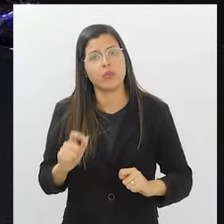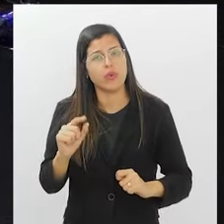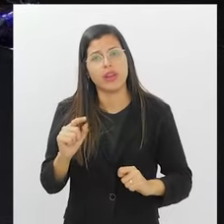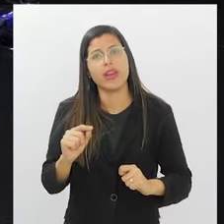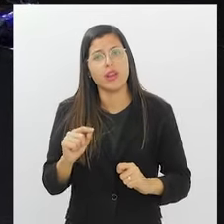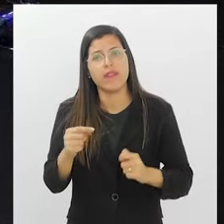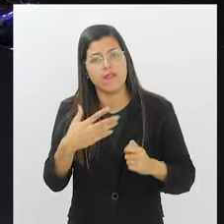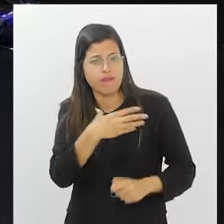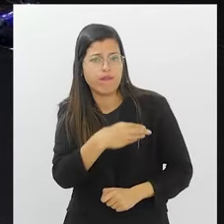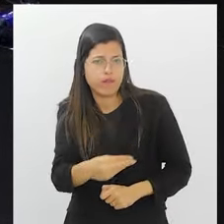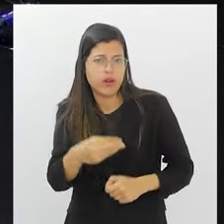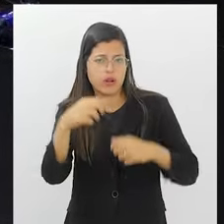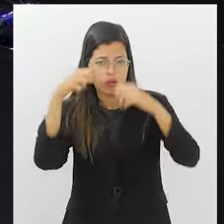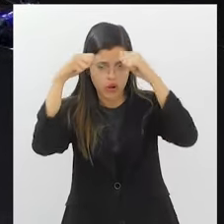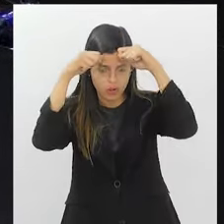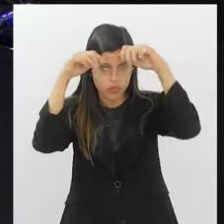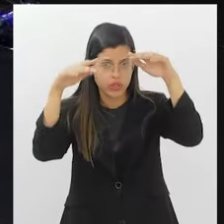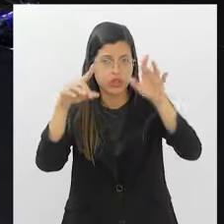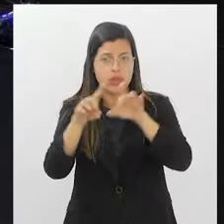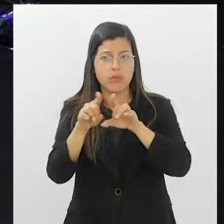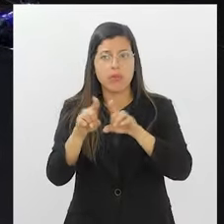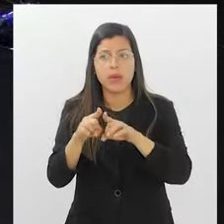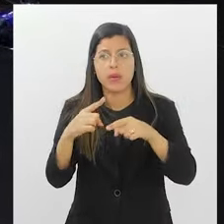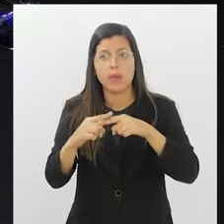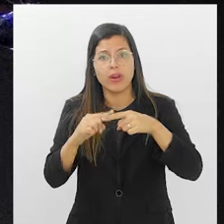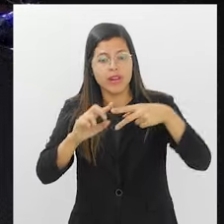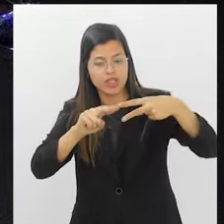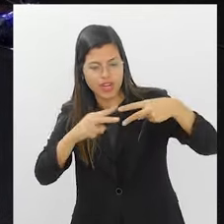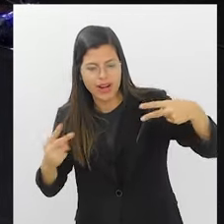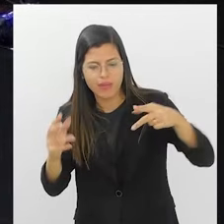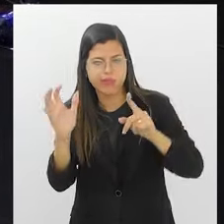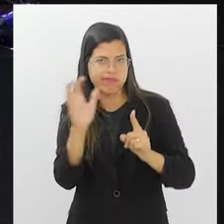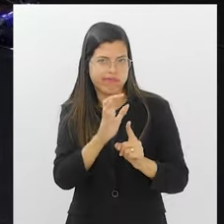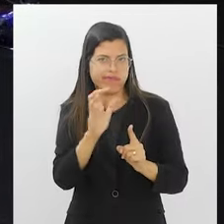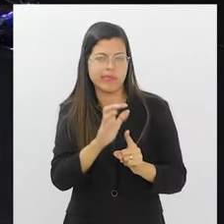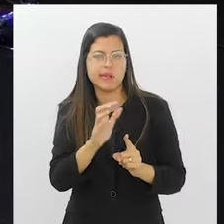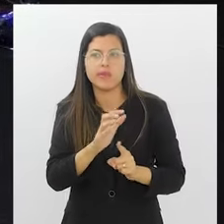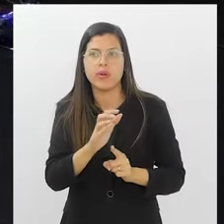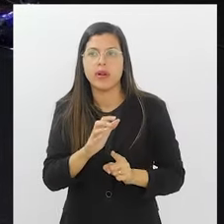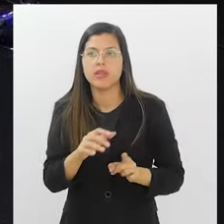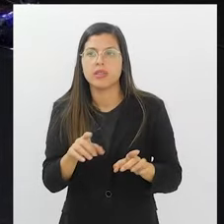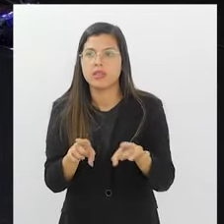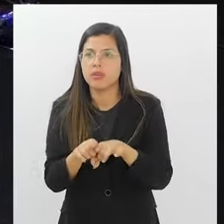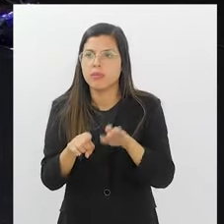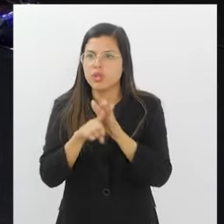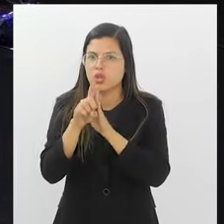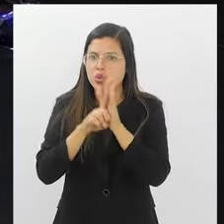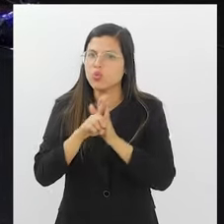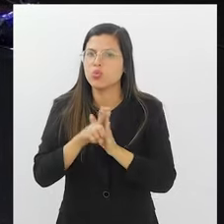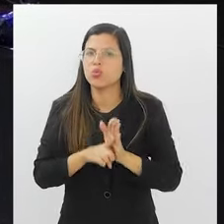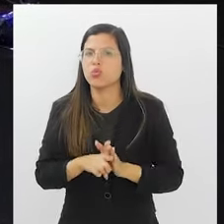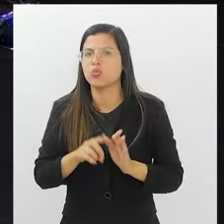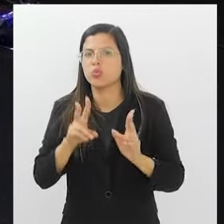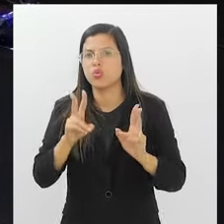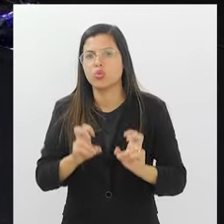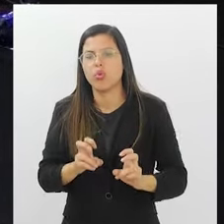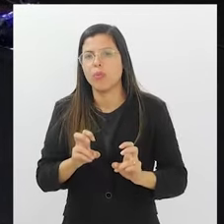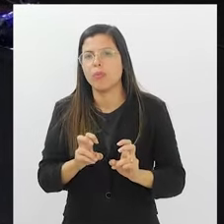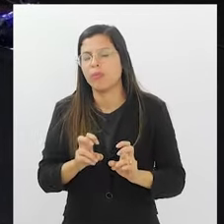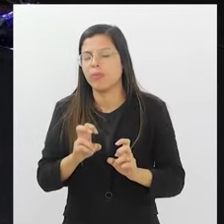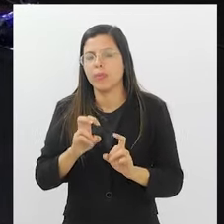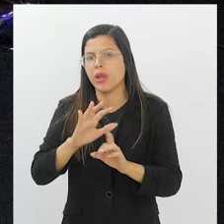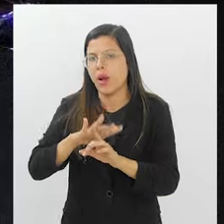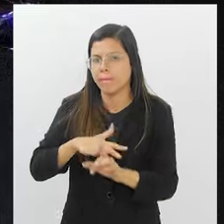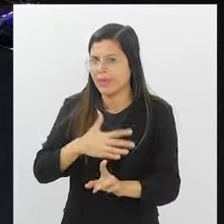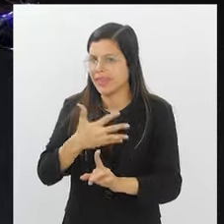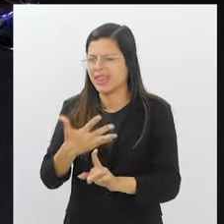filhos autistas, né? Porque isso tem ali um fator predominante genético. Também um estudo voltado sobre fatores